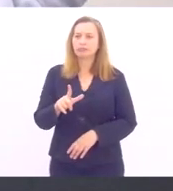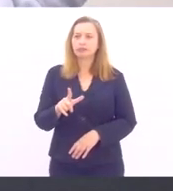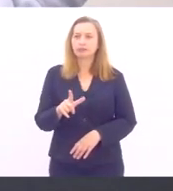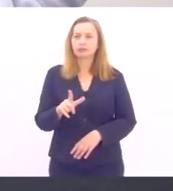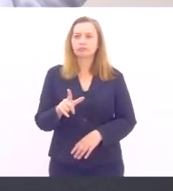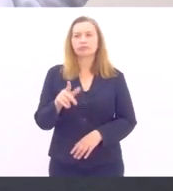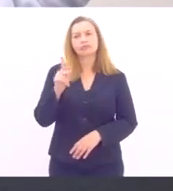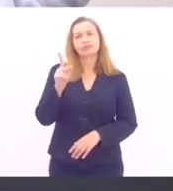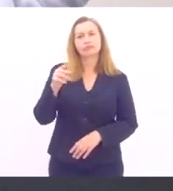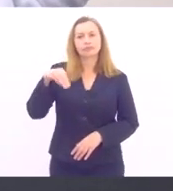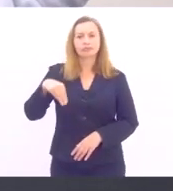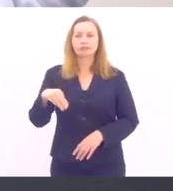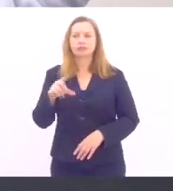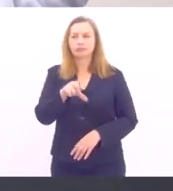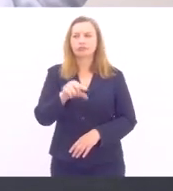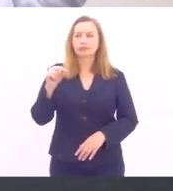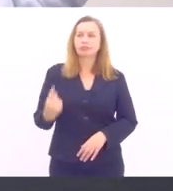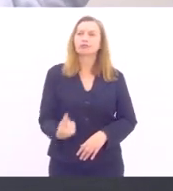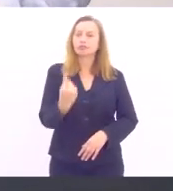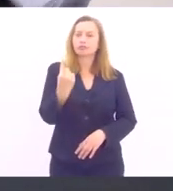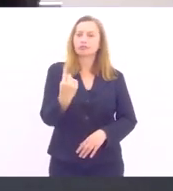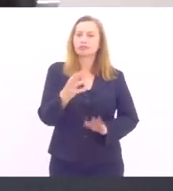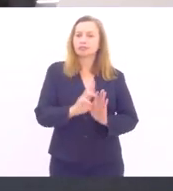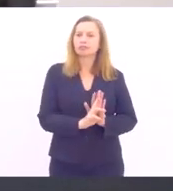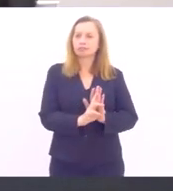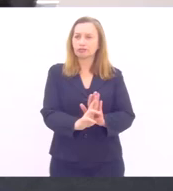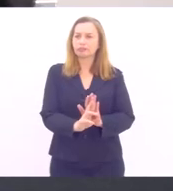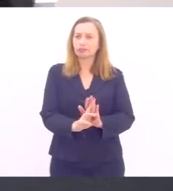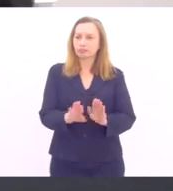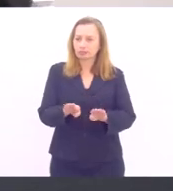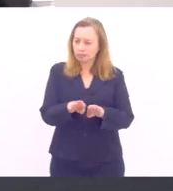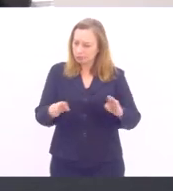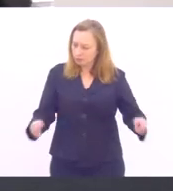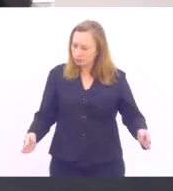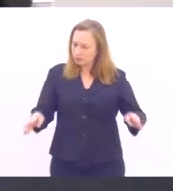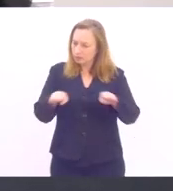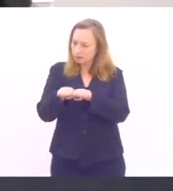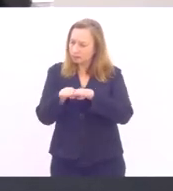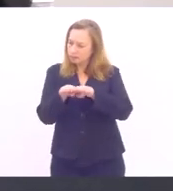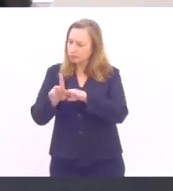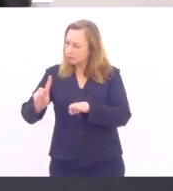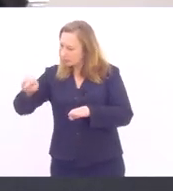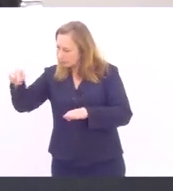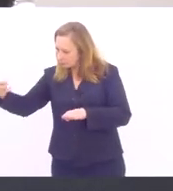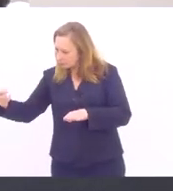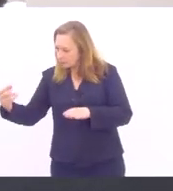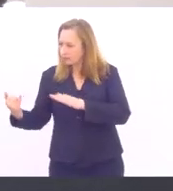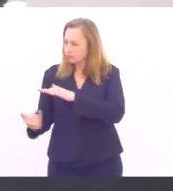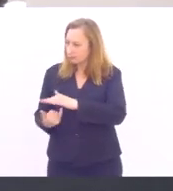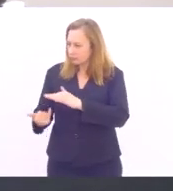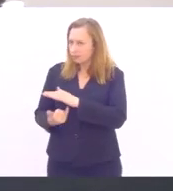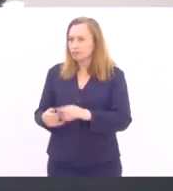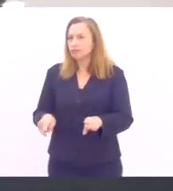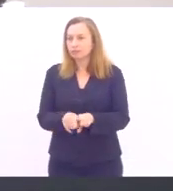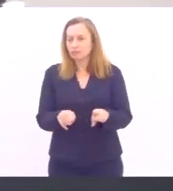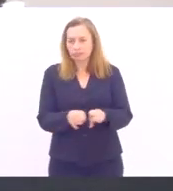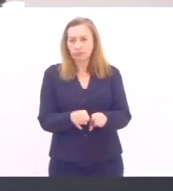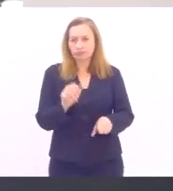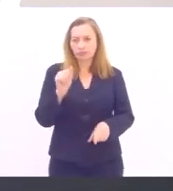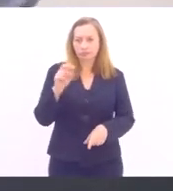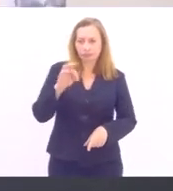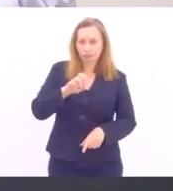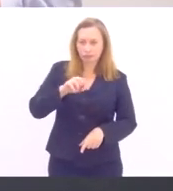PM definir um representante para estar na mesa, para ter paridade com as outras entidades. Por exemplo, da Anatorg tem várias